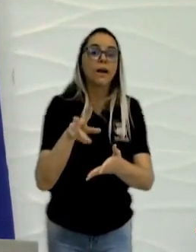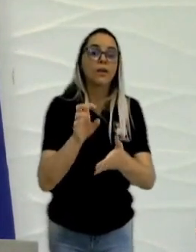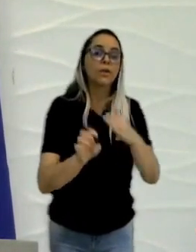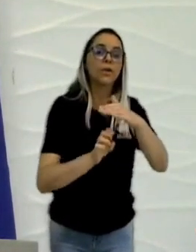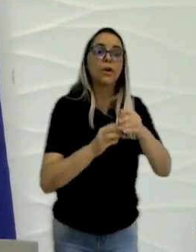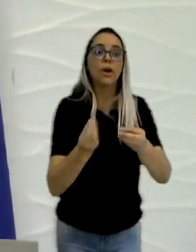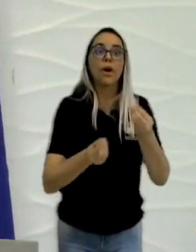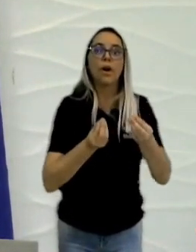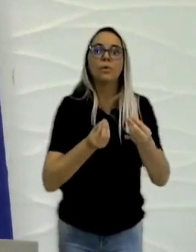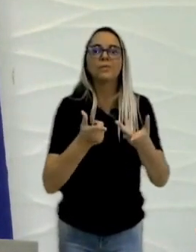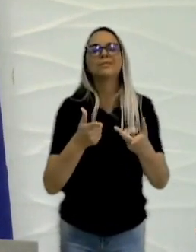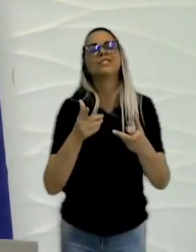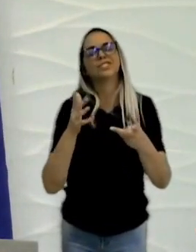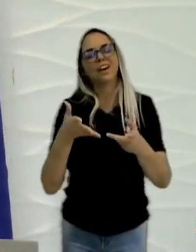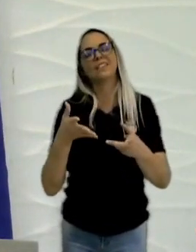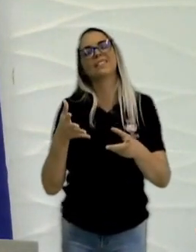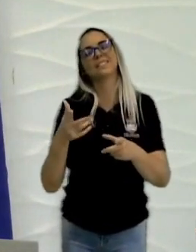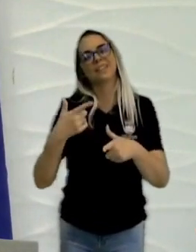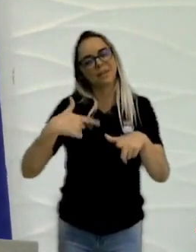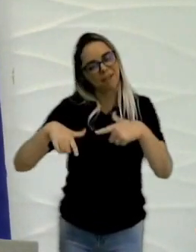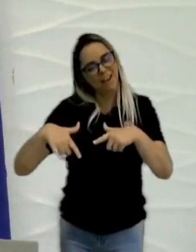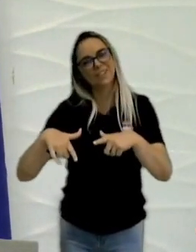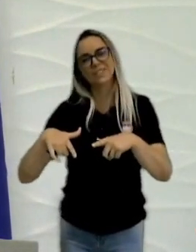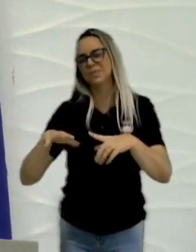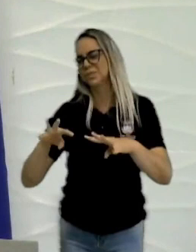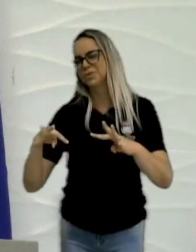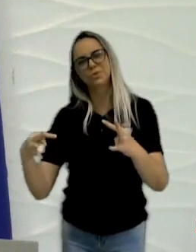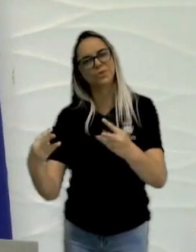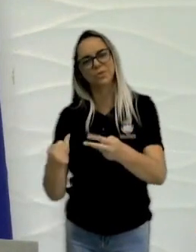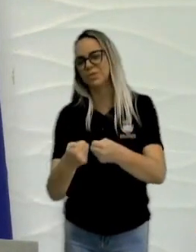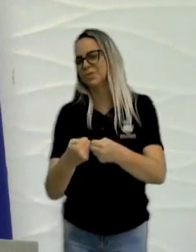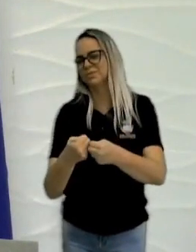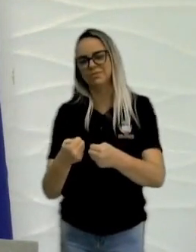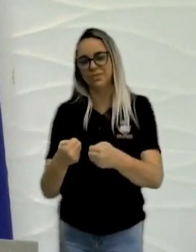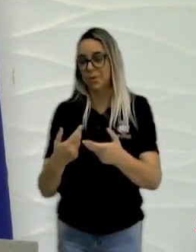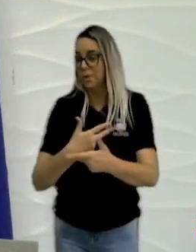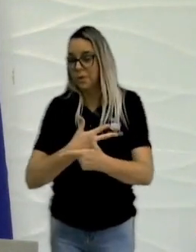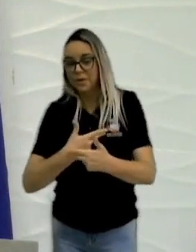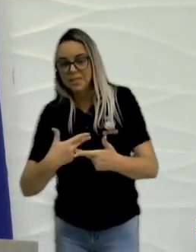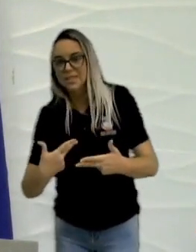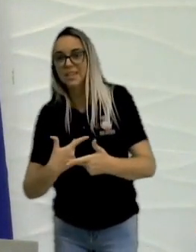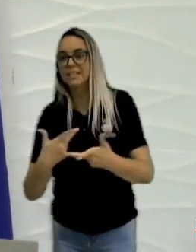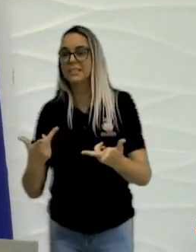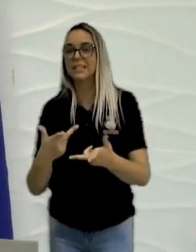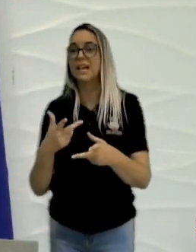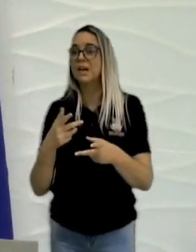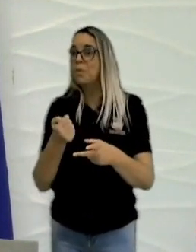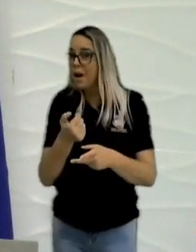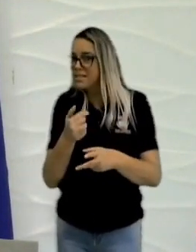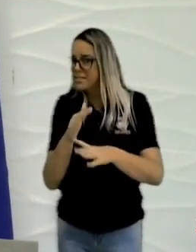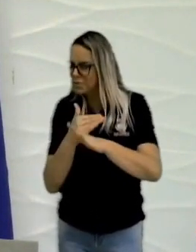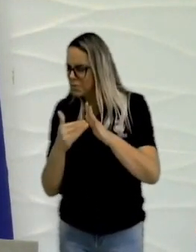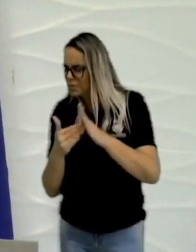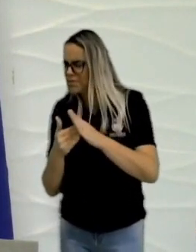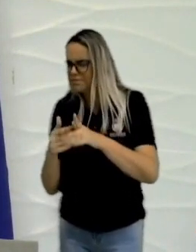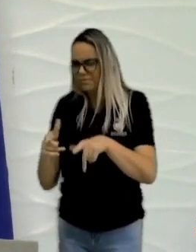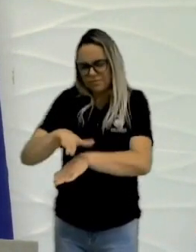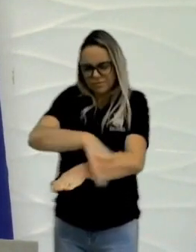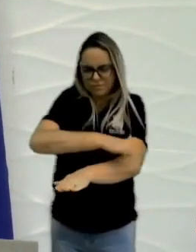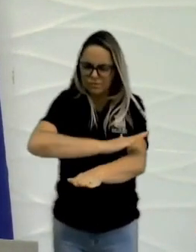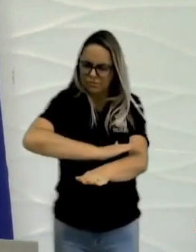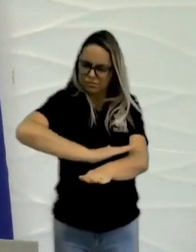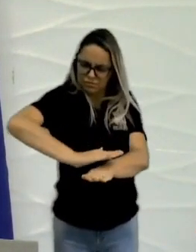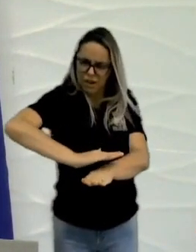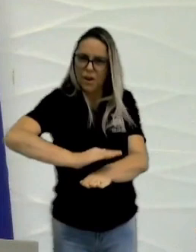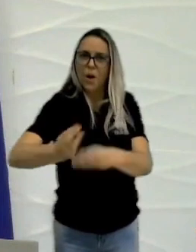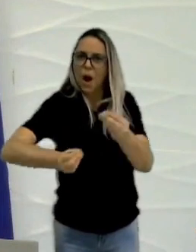recuperação. E foi feito todo o trabalho, retirada de todo aquele material, quebrado todo, quase 100% do calçamento, foi todo